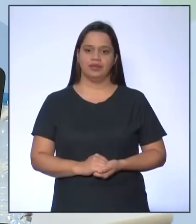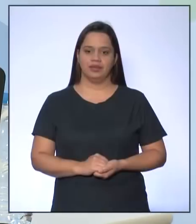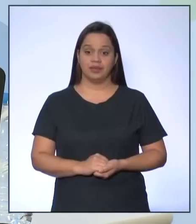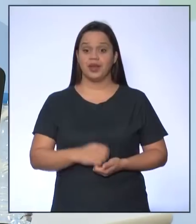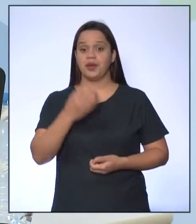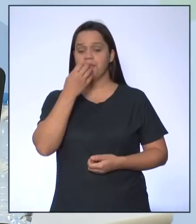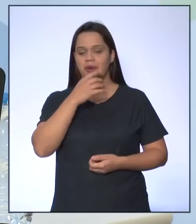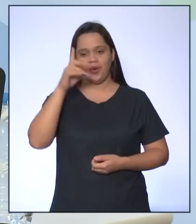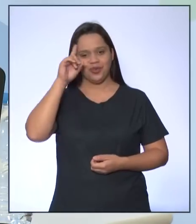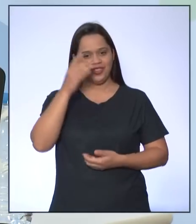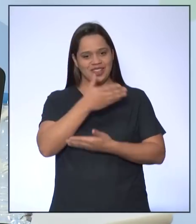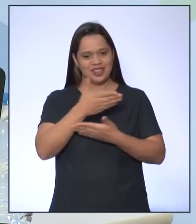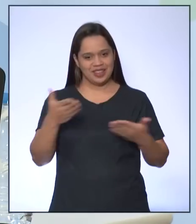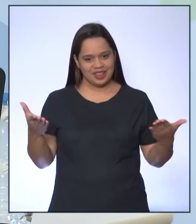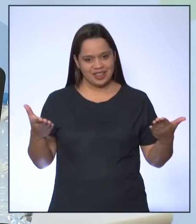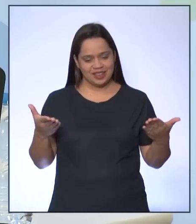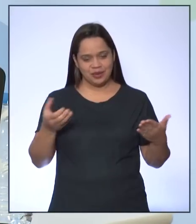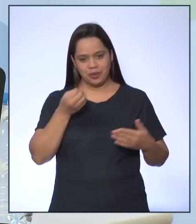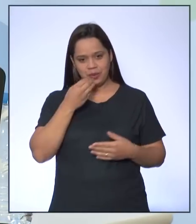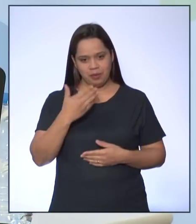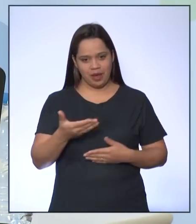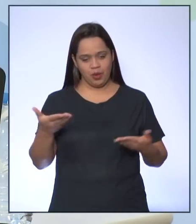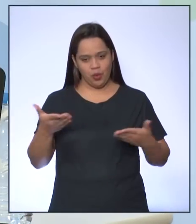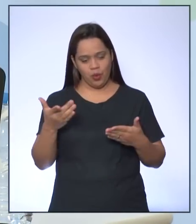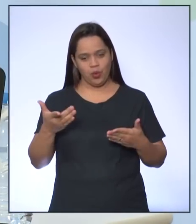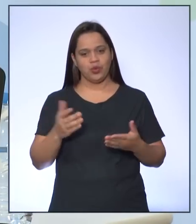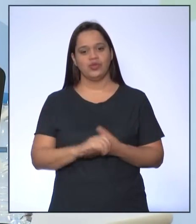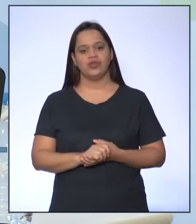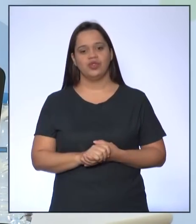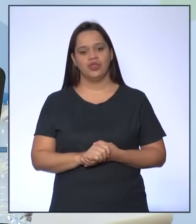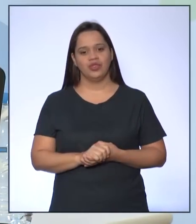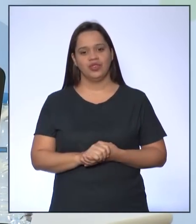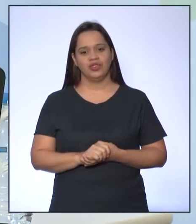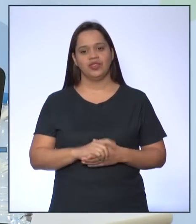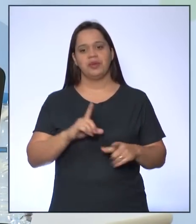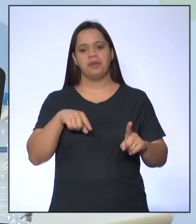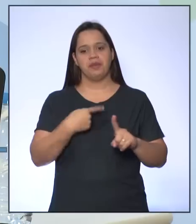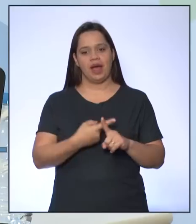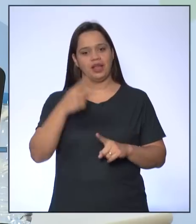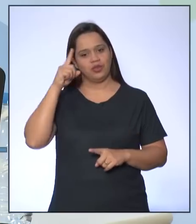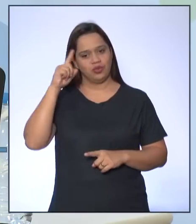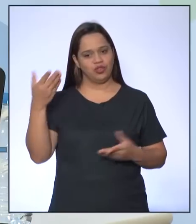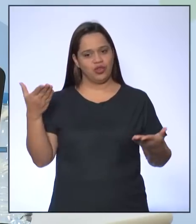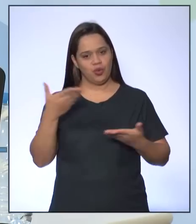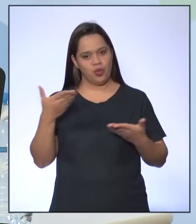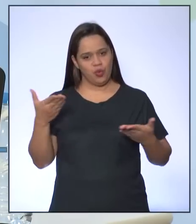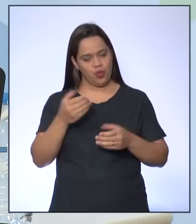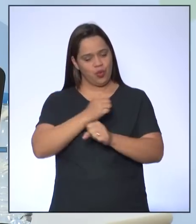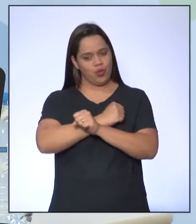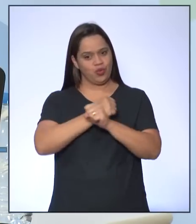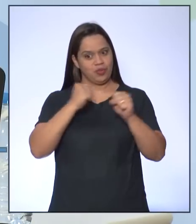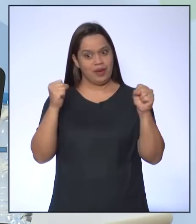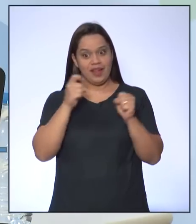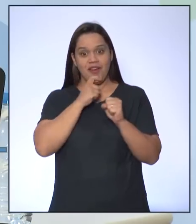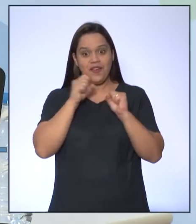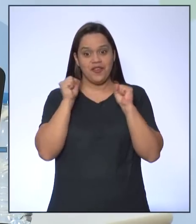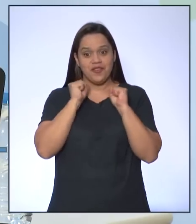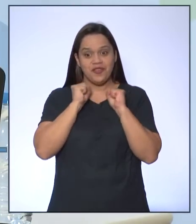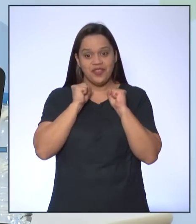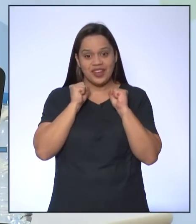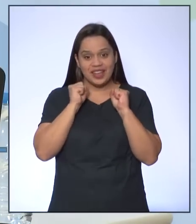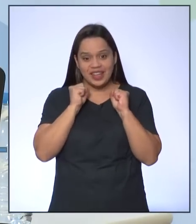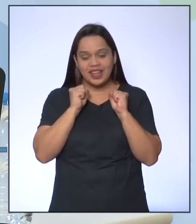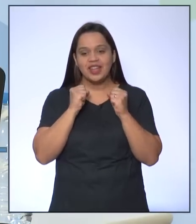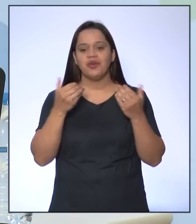Bom dia, tudo bem com vocês? Estamos aqui mais um dia, essa manhã gelada, para